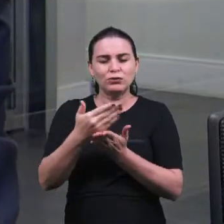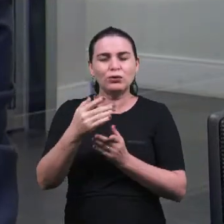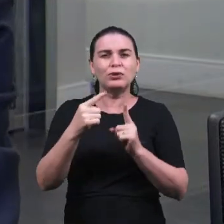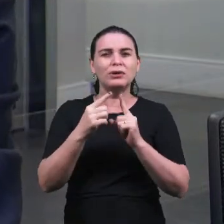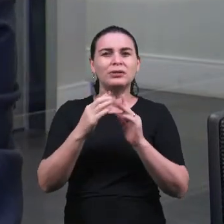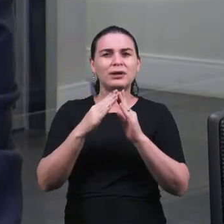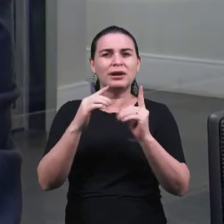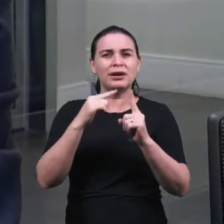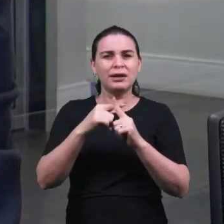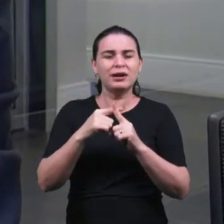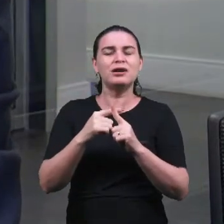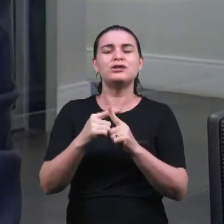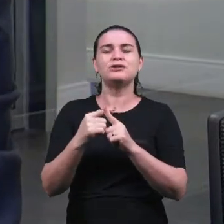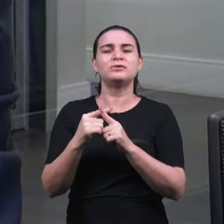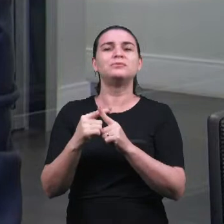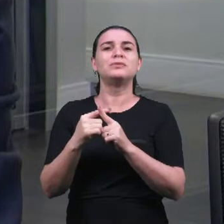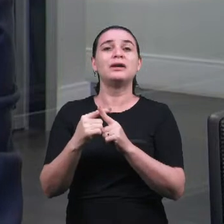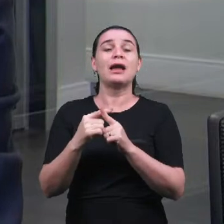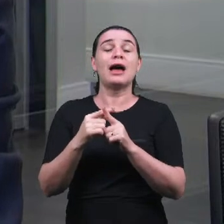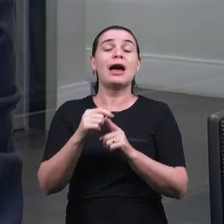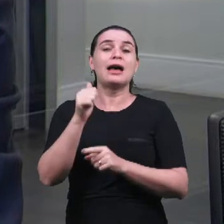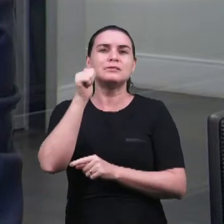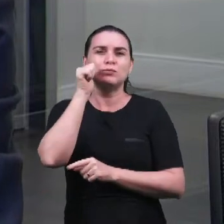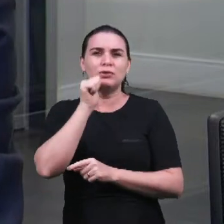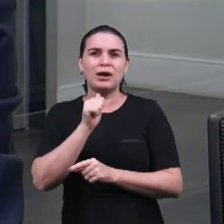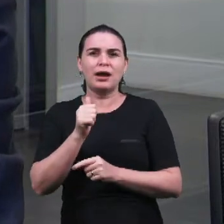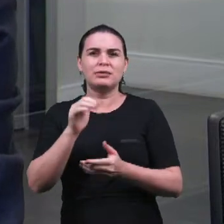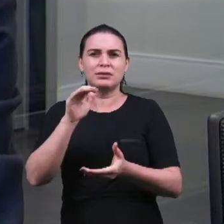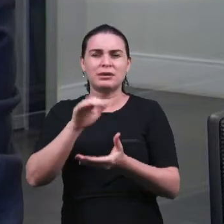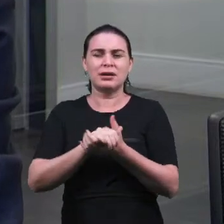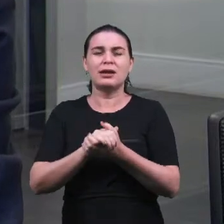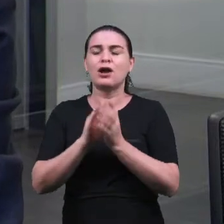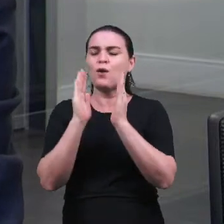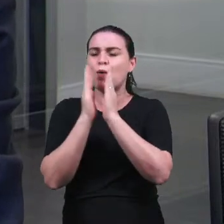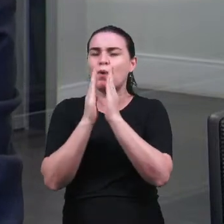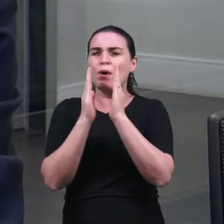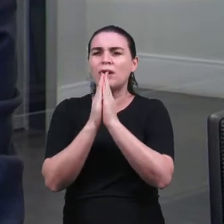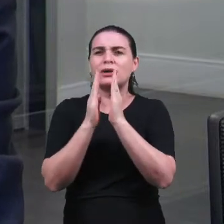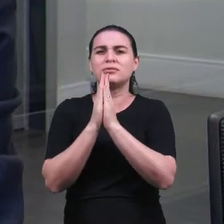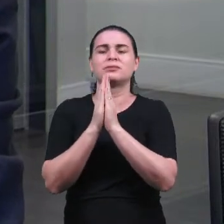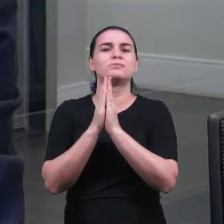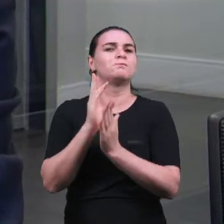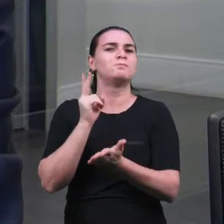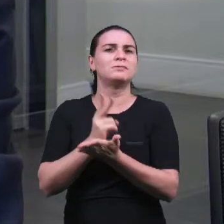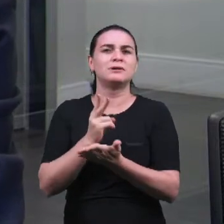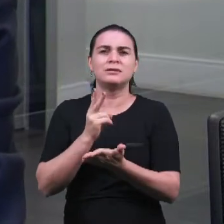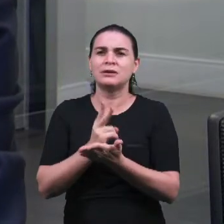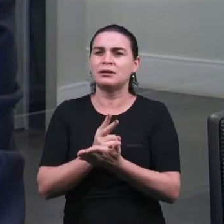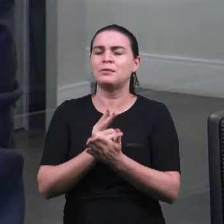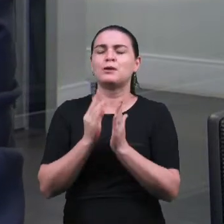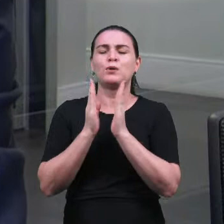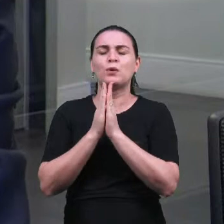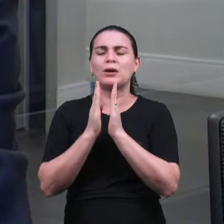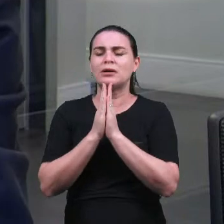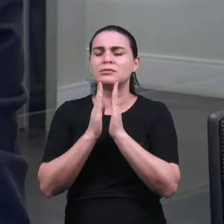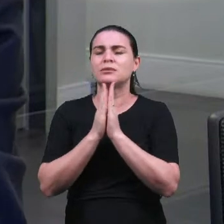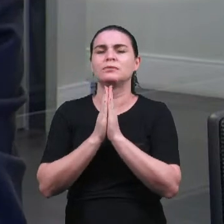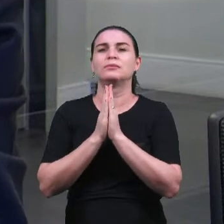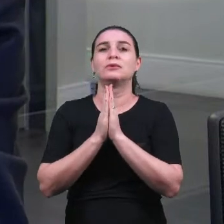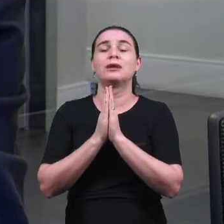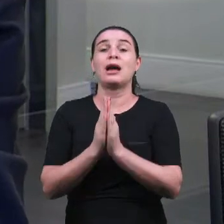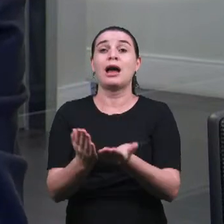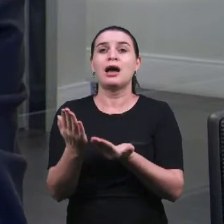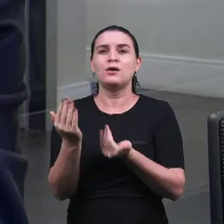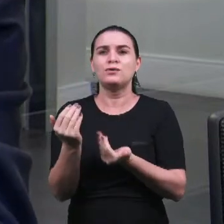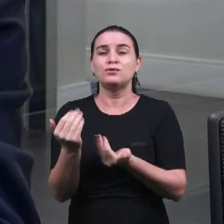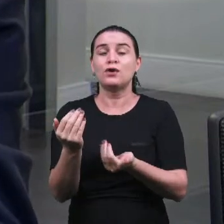convertidos. As senhoras é a oração da igreja. Quem sustenta a igreja é as senhoras da oração. Agora os jovens é a força